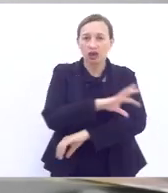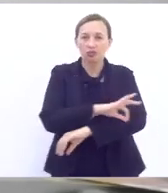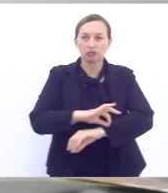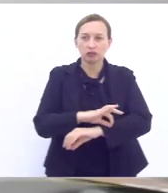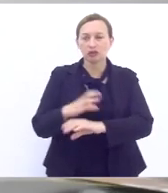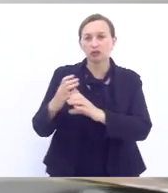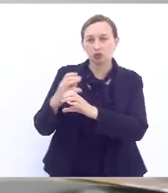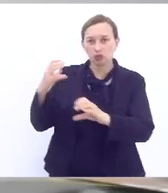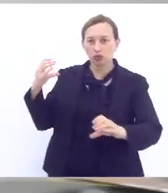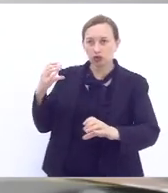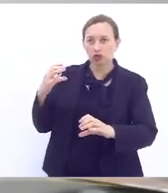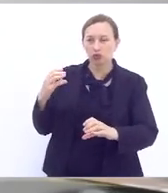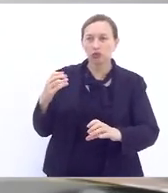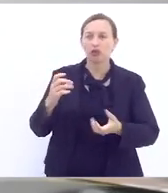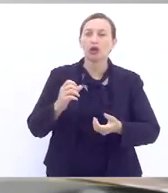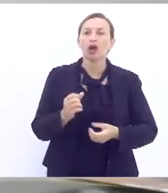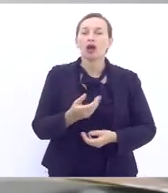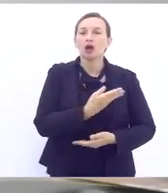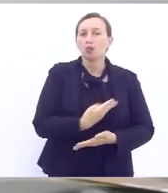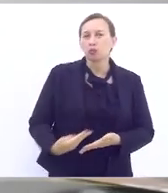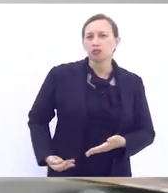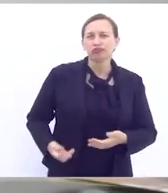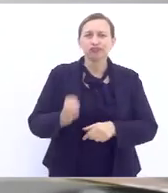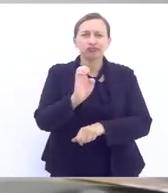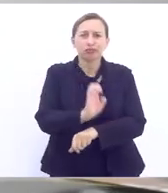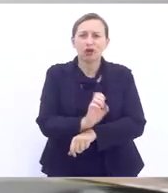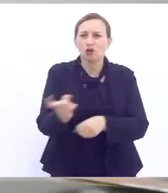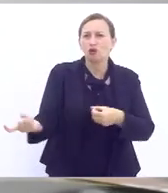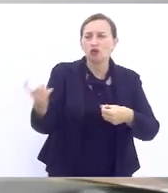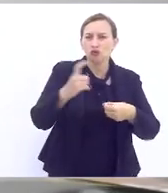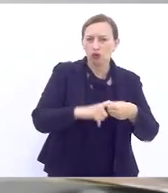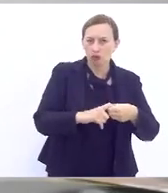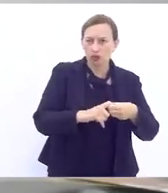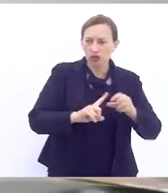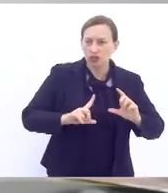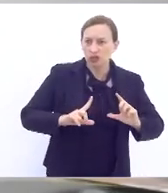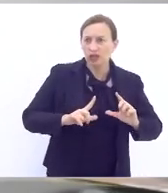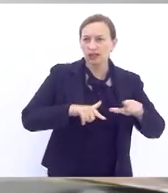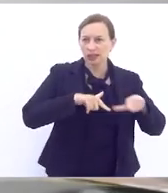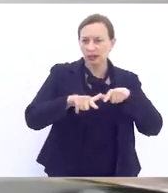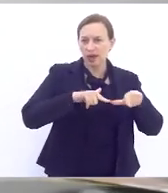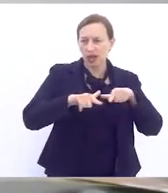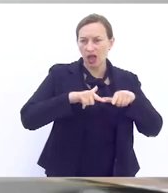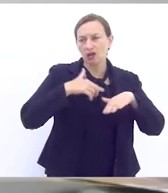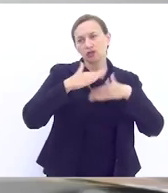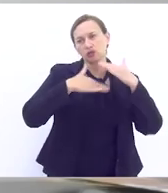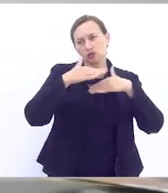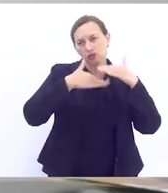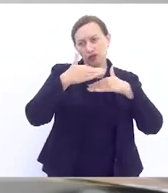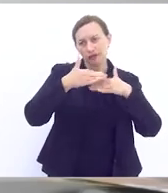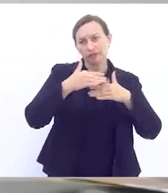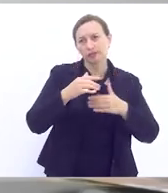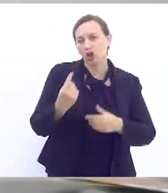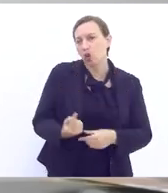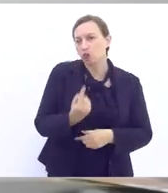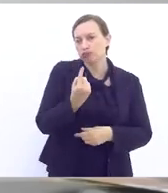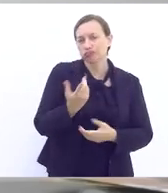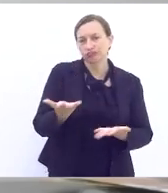pública no estado volte a Florescer é a única alternativa